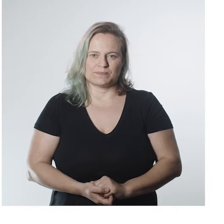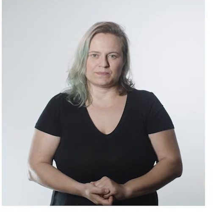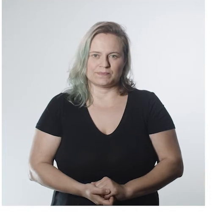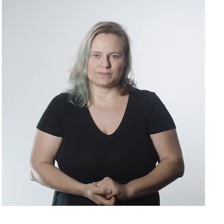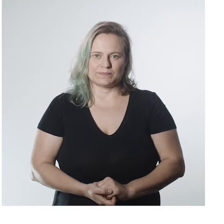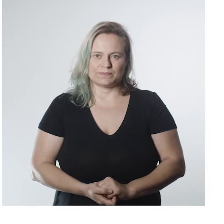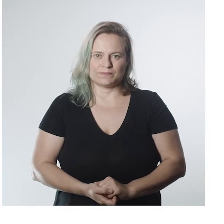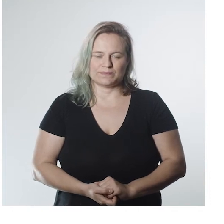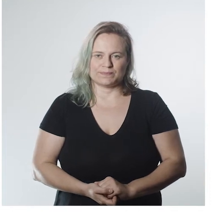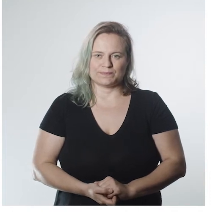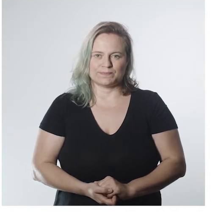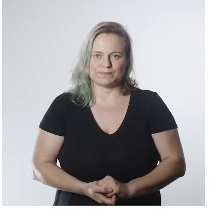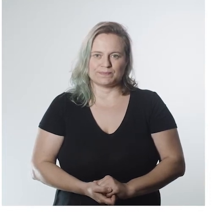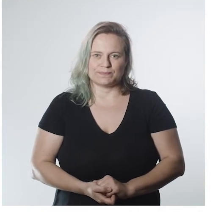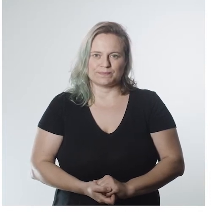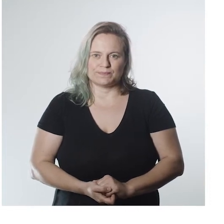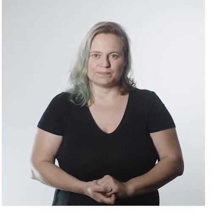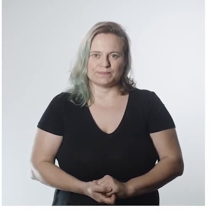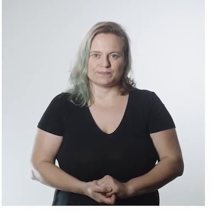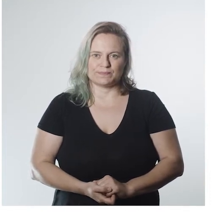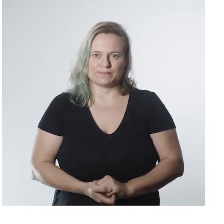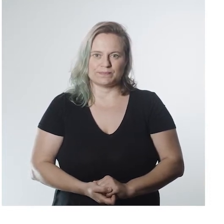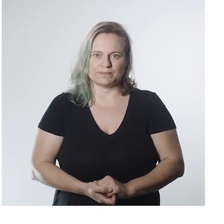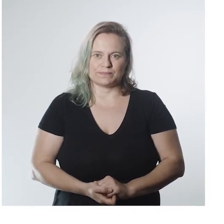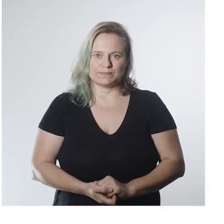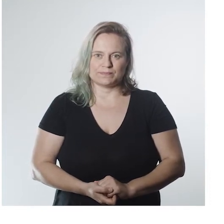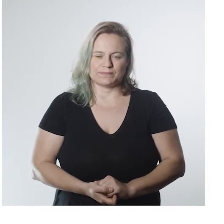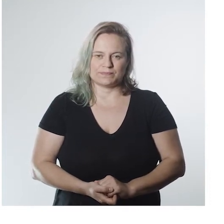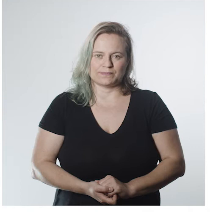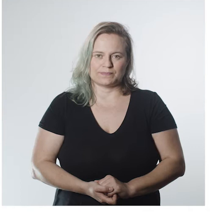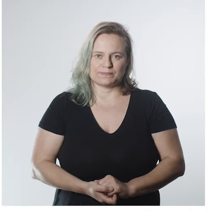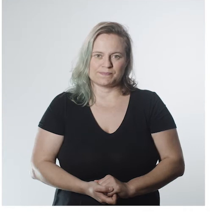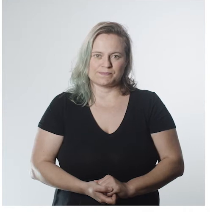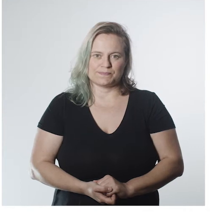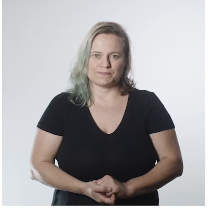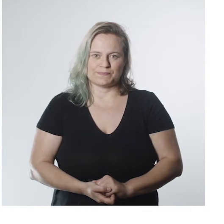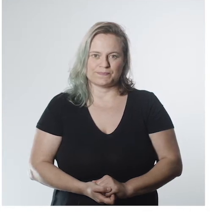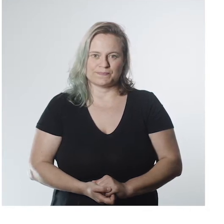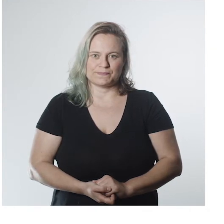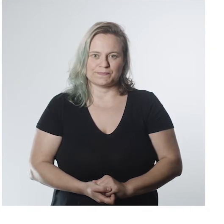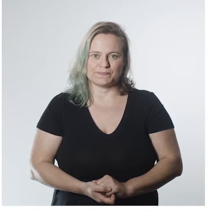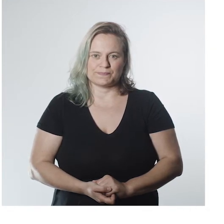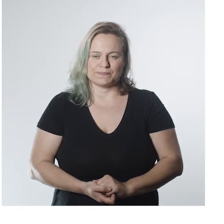grossa, 1 colher de sopa de banha de porco e 1/2 colher de chá de sal.